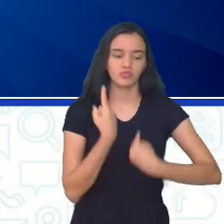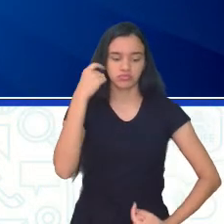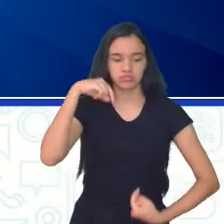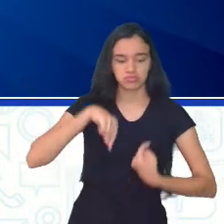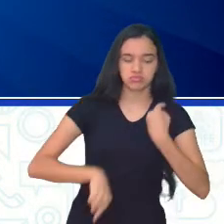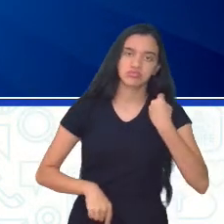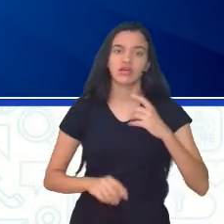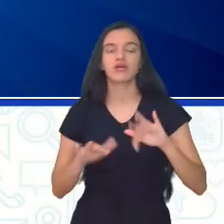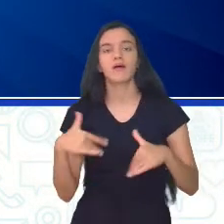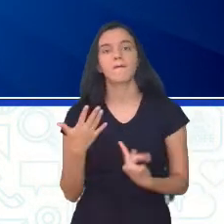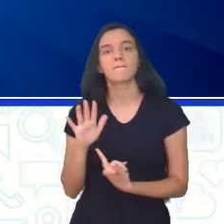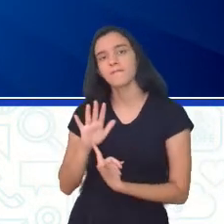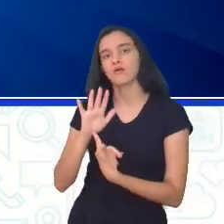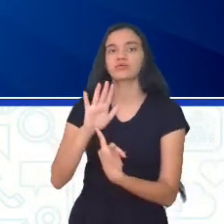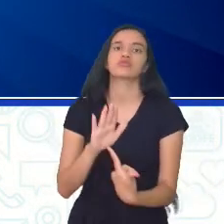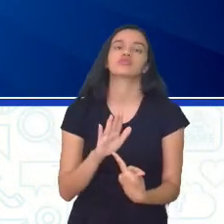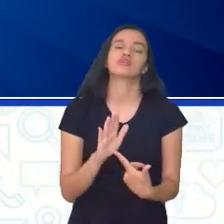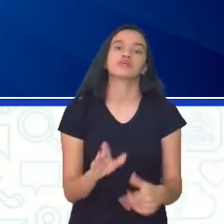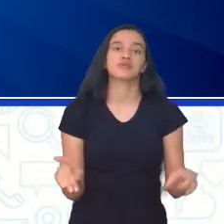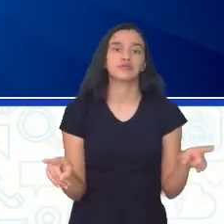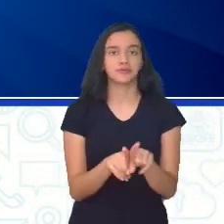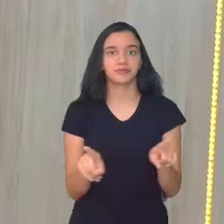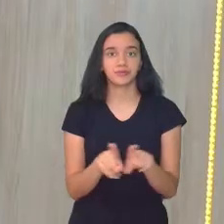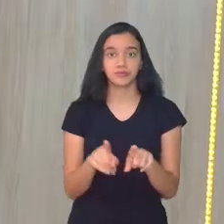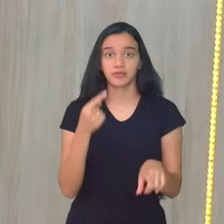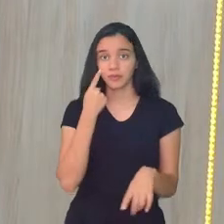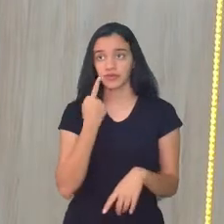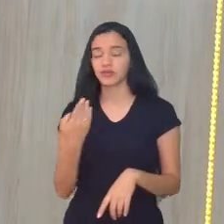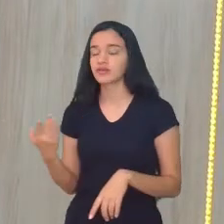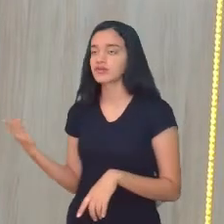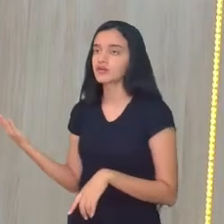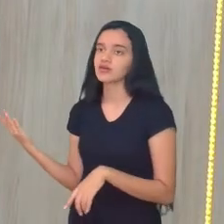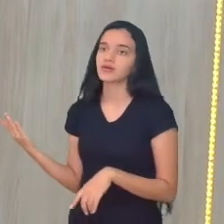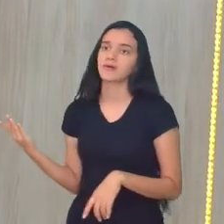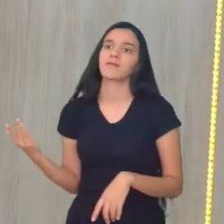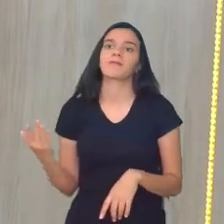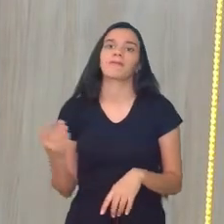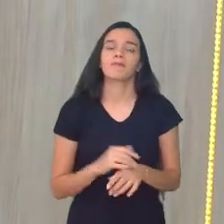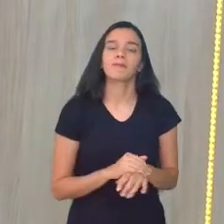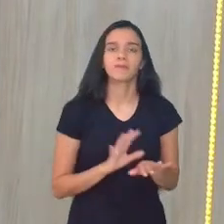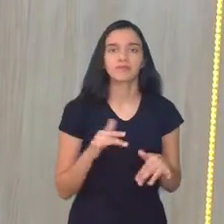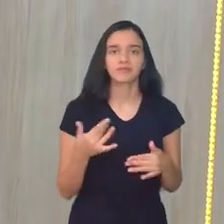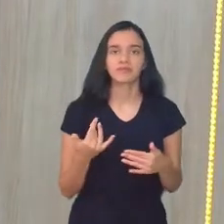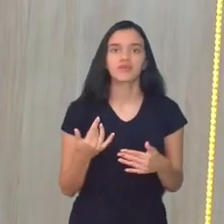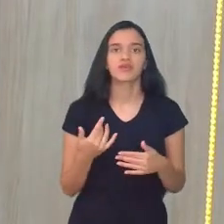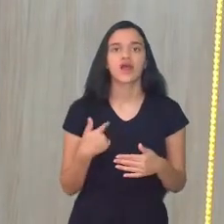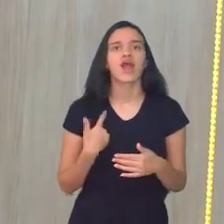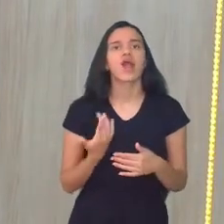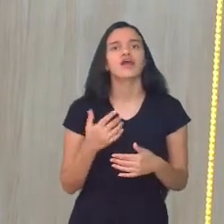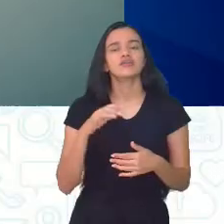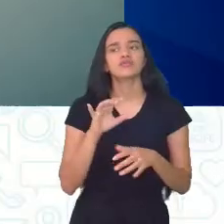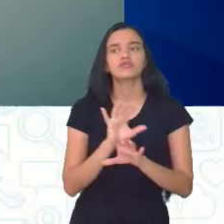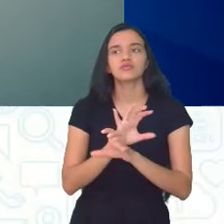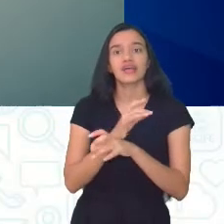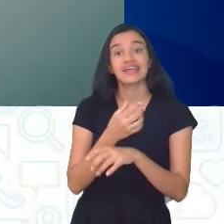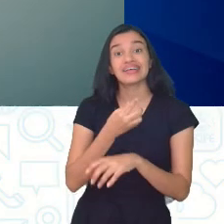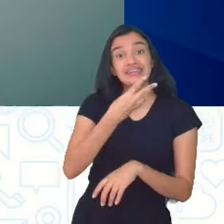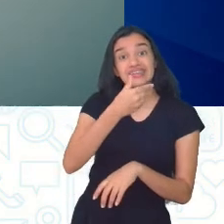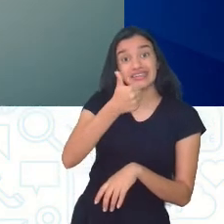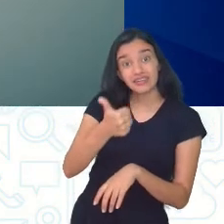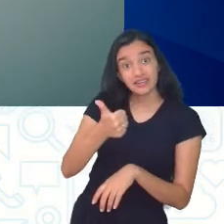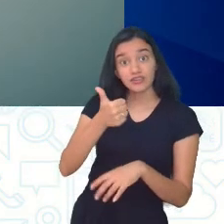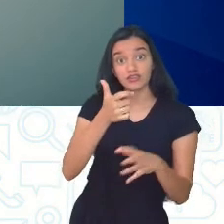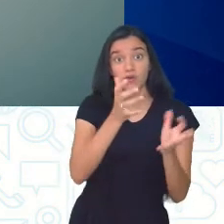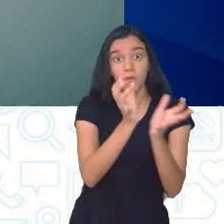aí a questão dos nervos. Vem a questão aí, né? Dos espinais, vejam que são 31